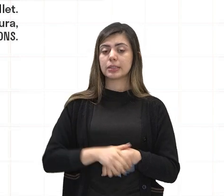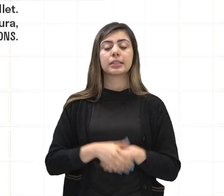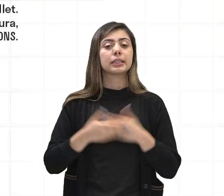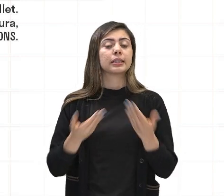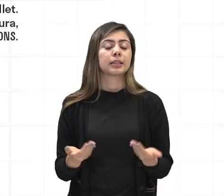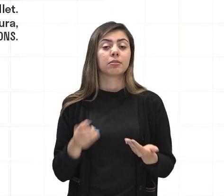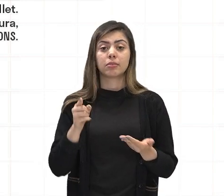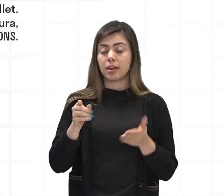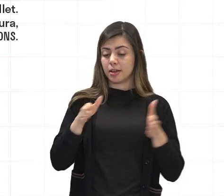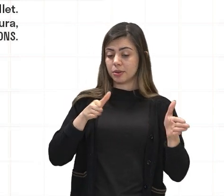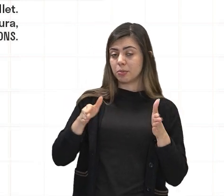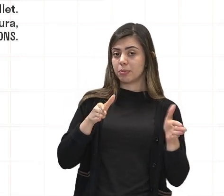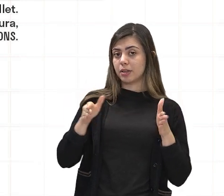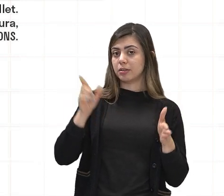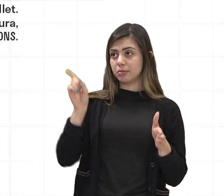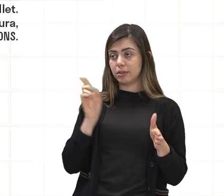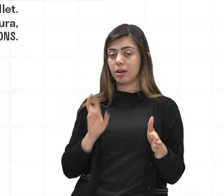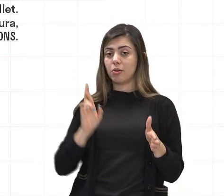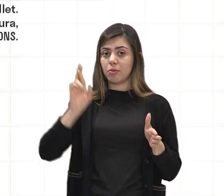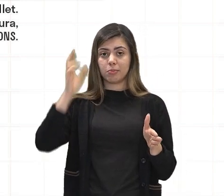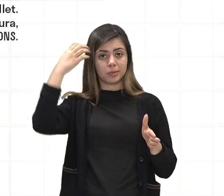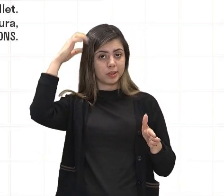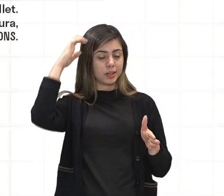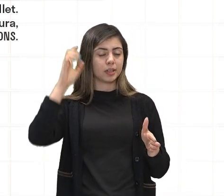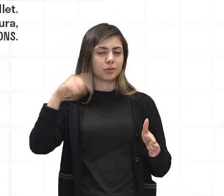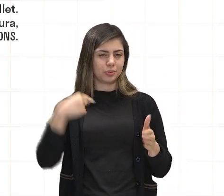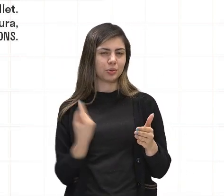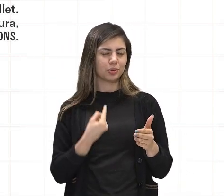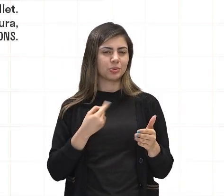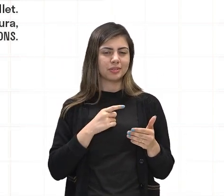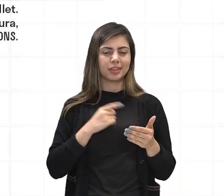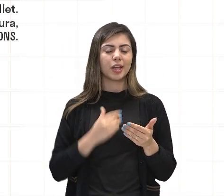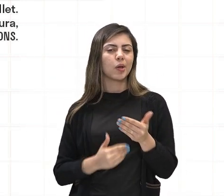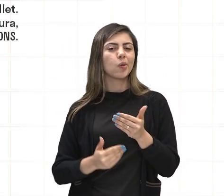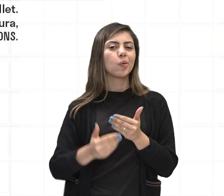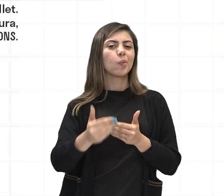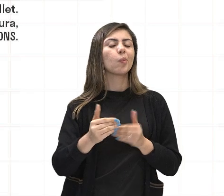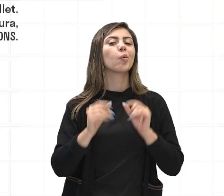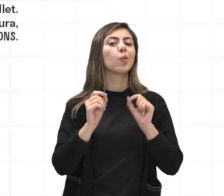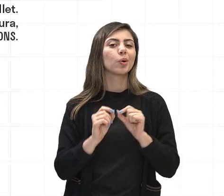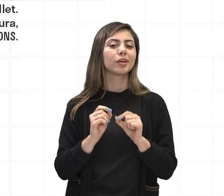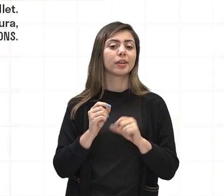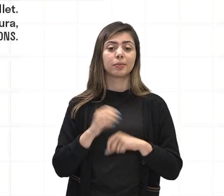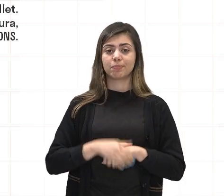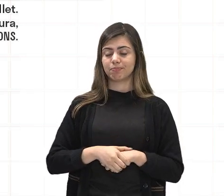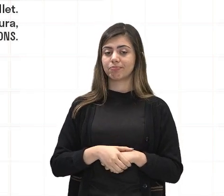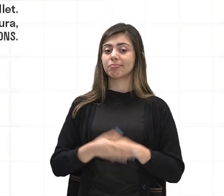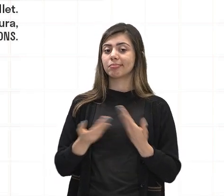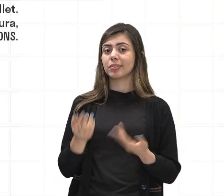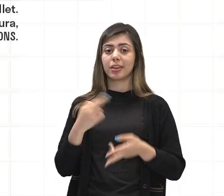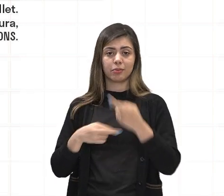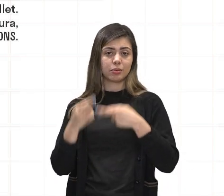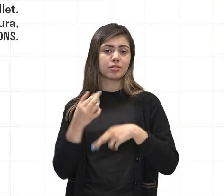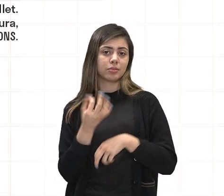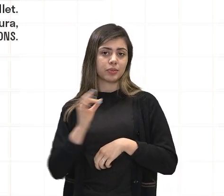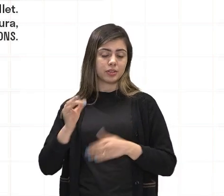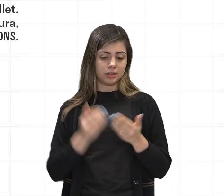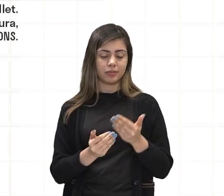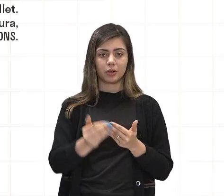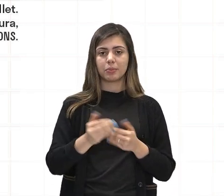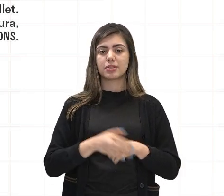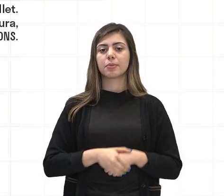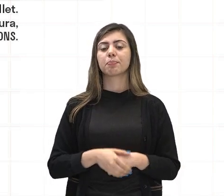durante o período de reinado do Luís XVI que nós vamos ter o desenrolar da chamada Revolução Francesa.